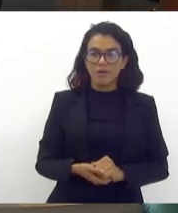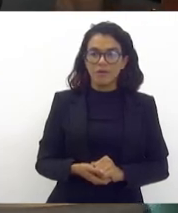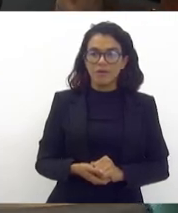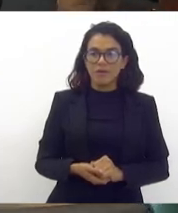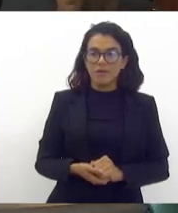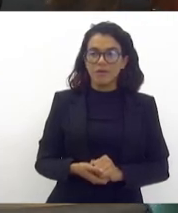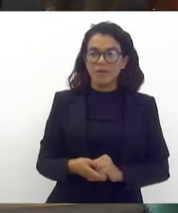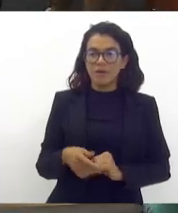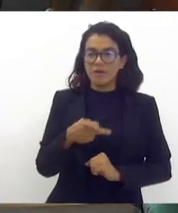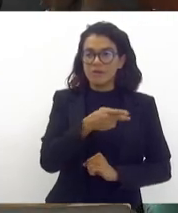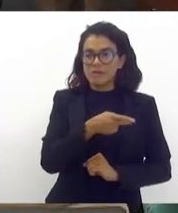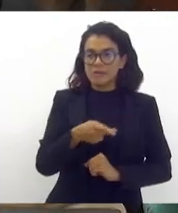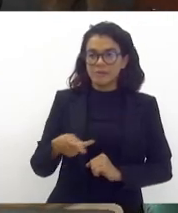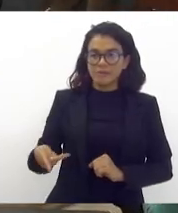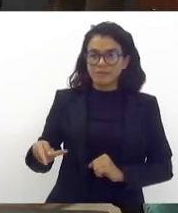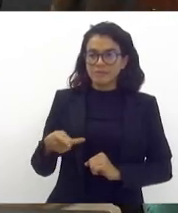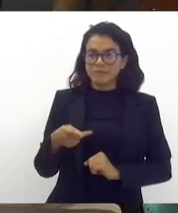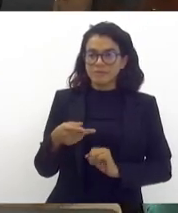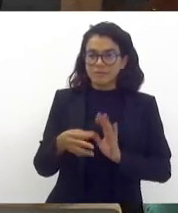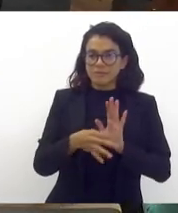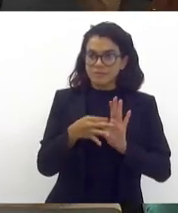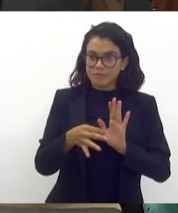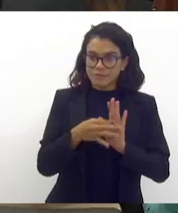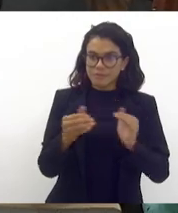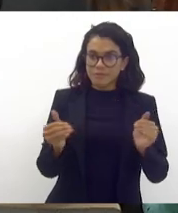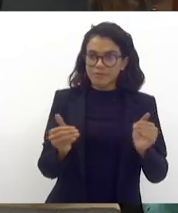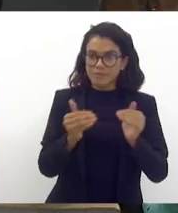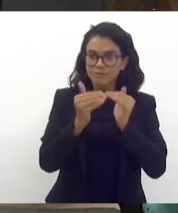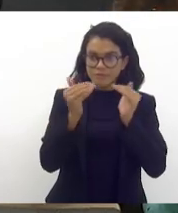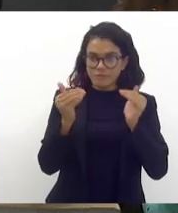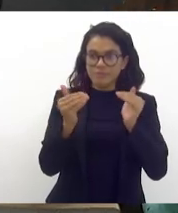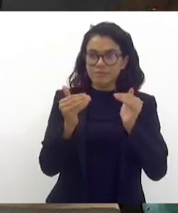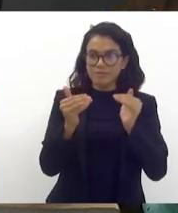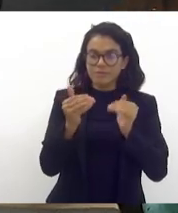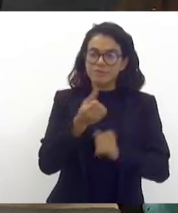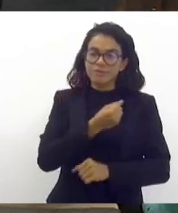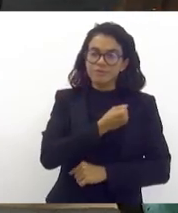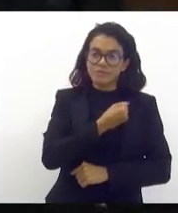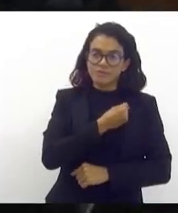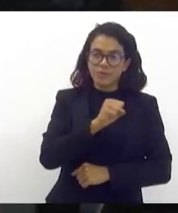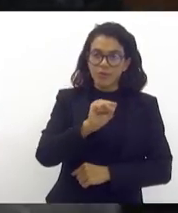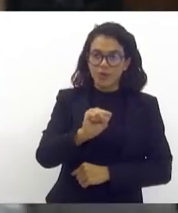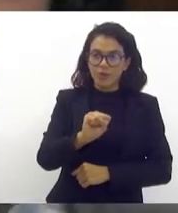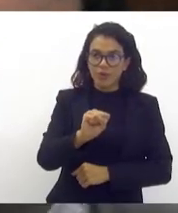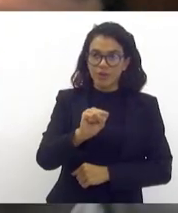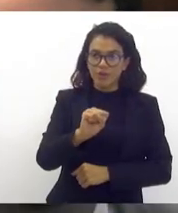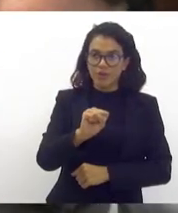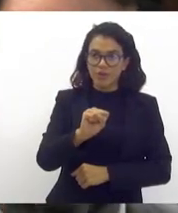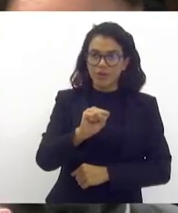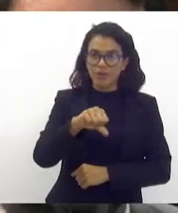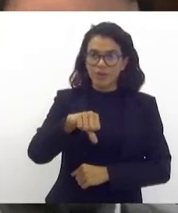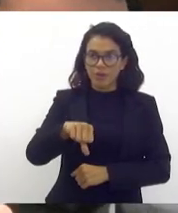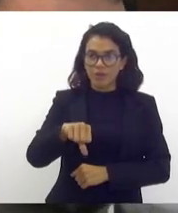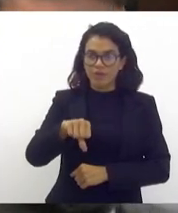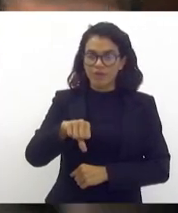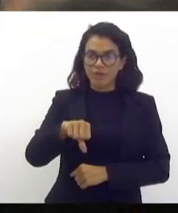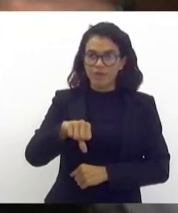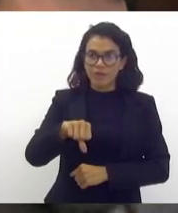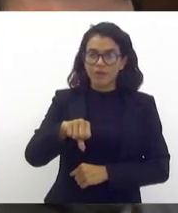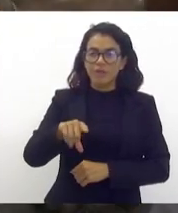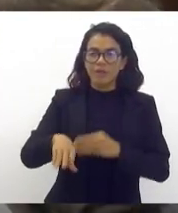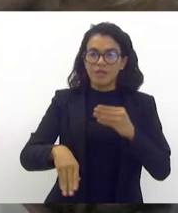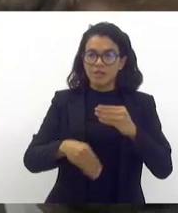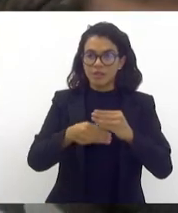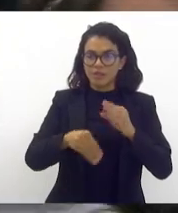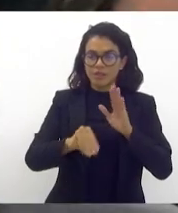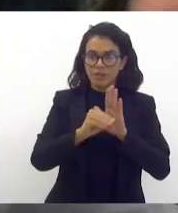Senhor presidente, o parecer é favorável às emendas número 8 e 9, favorável com subemenda